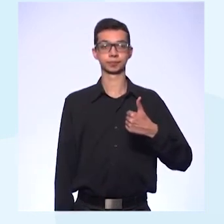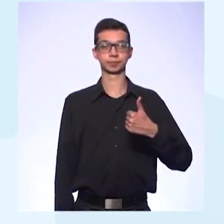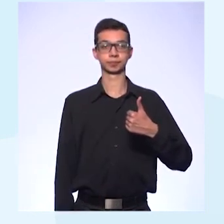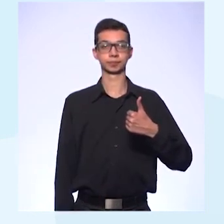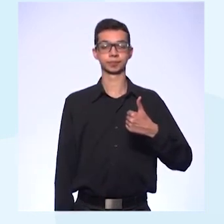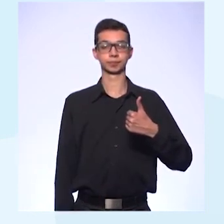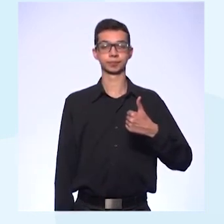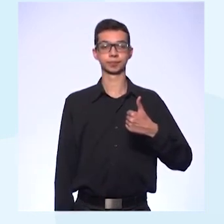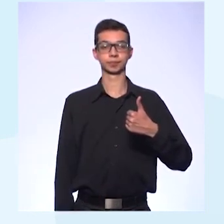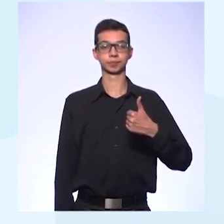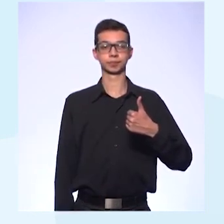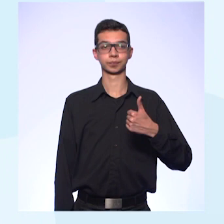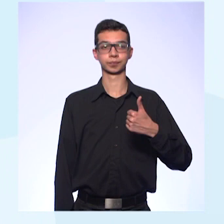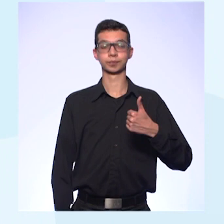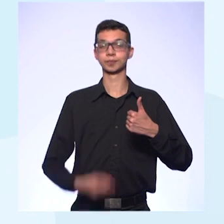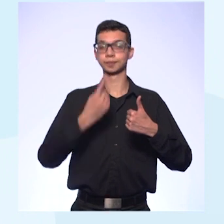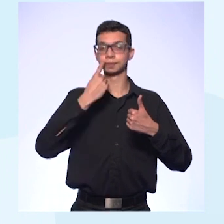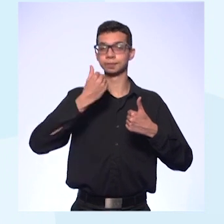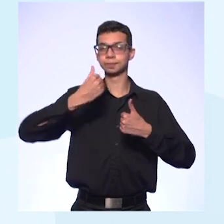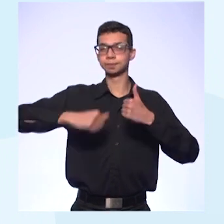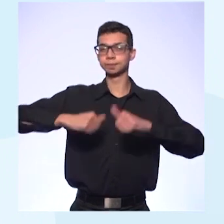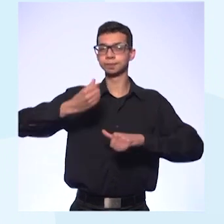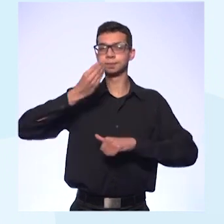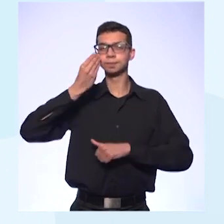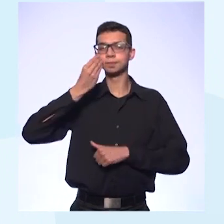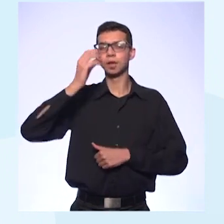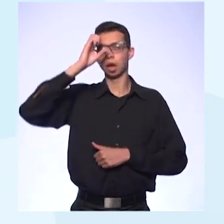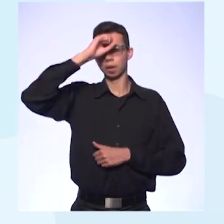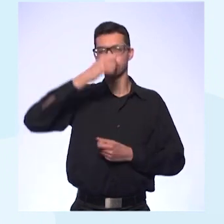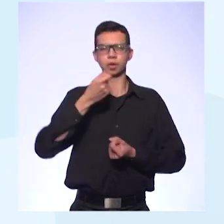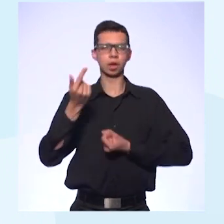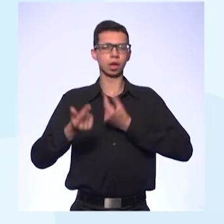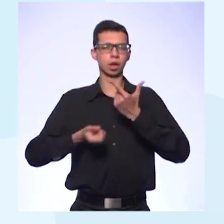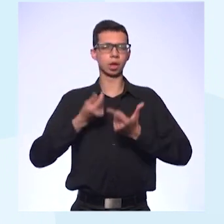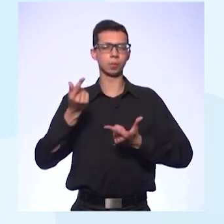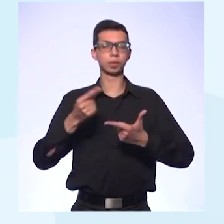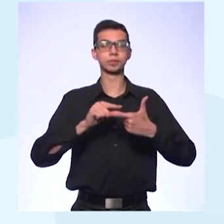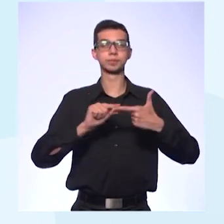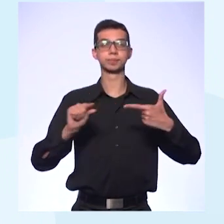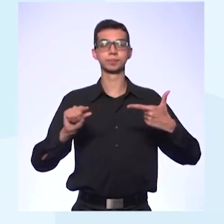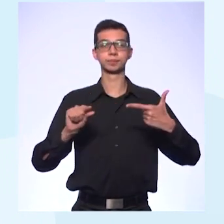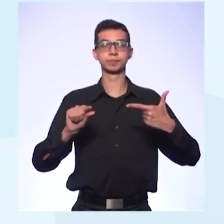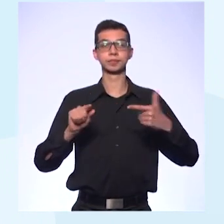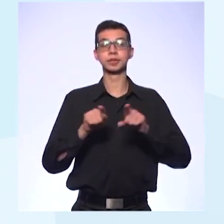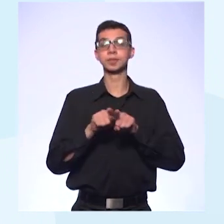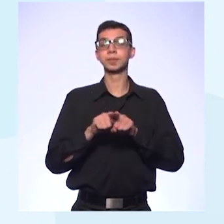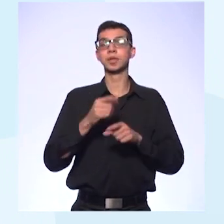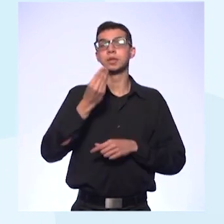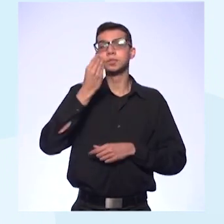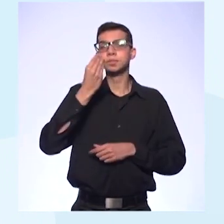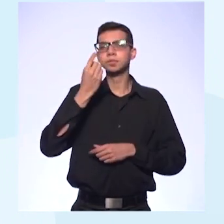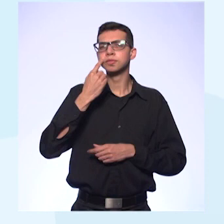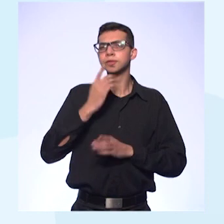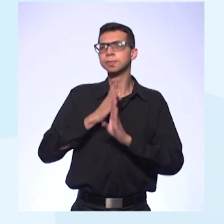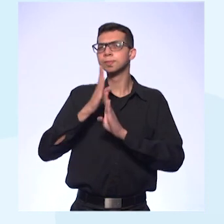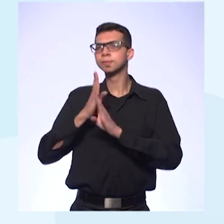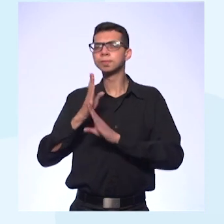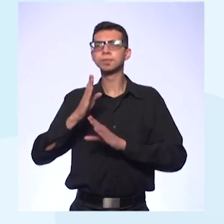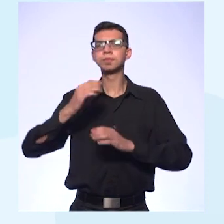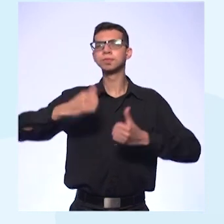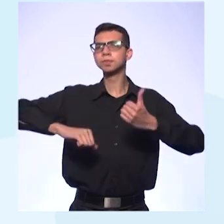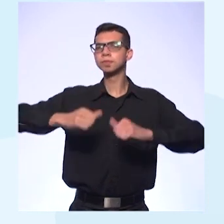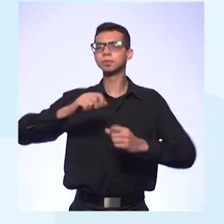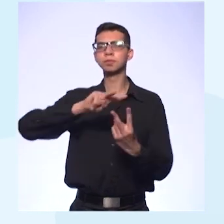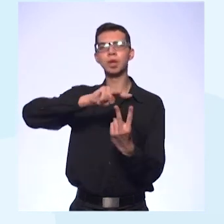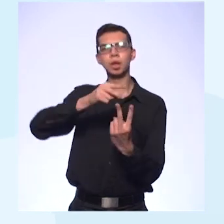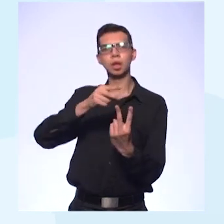Os experimentos são usados para aprendermos alguma coisa, for testing a hypothesis, para testarmos algumas hipóteses,